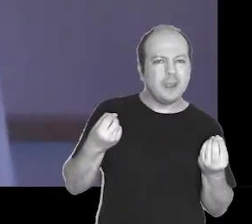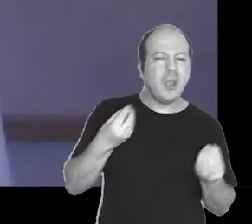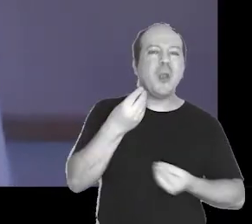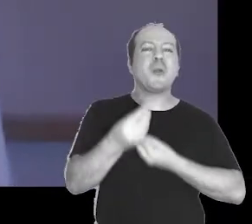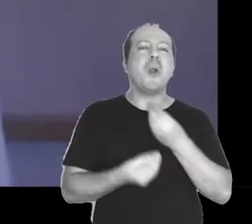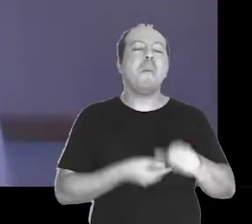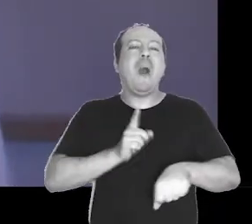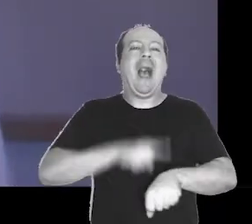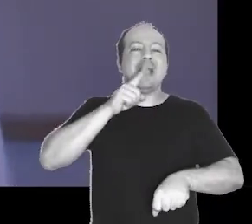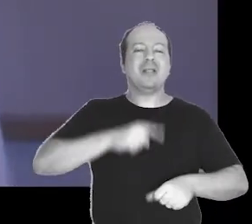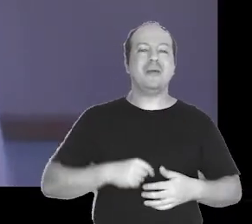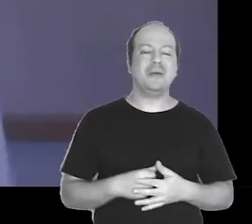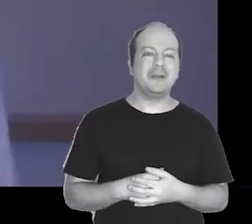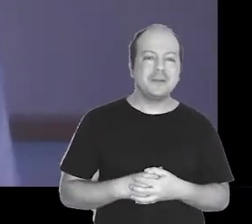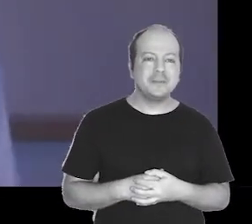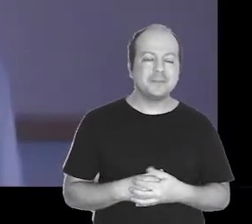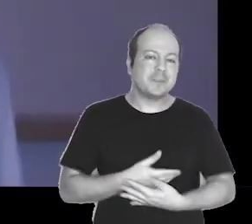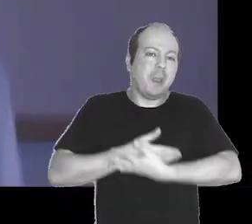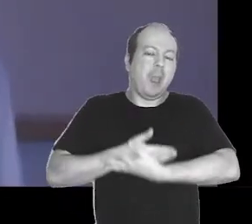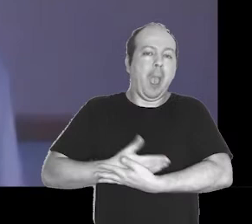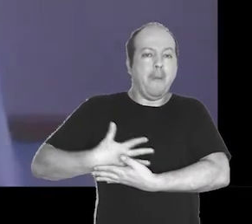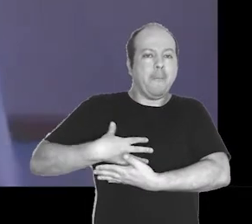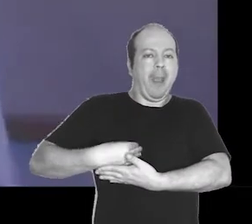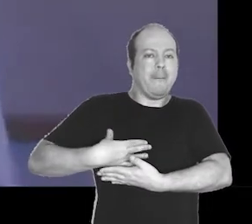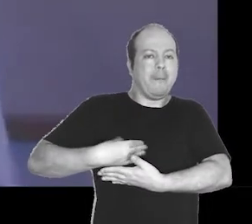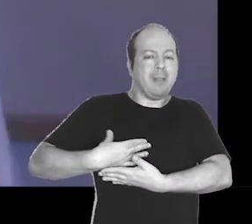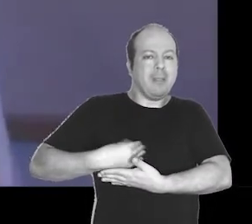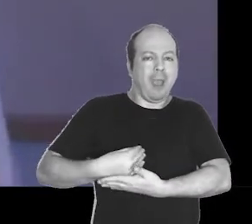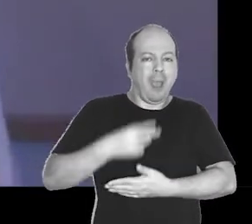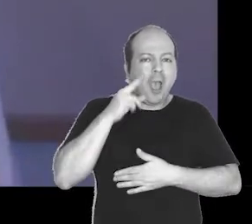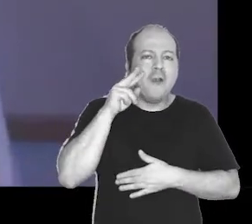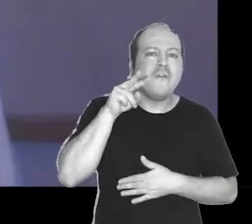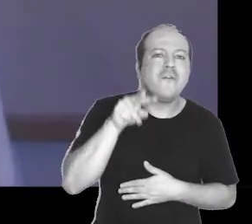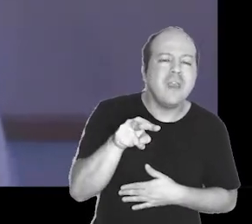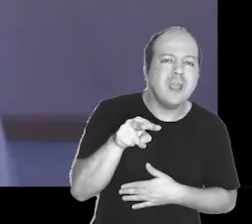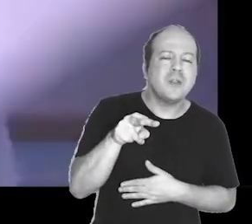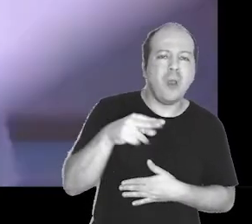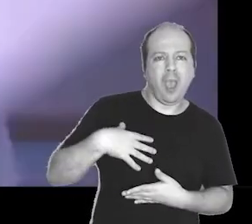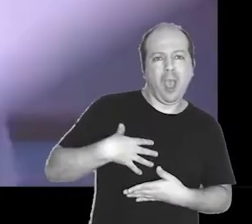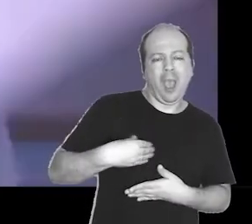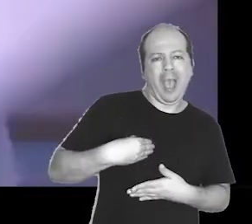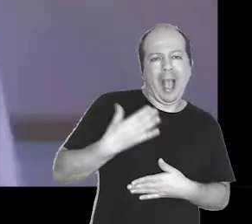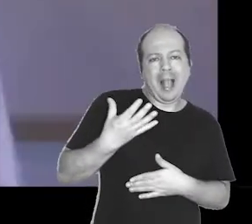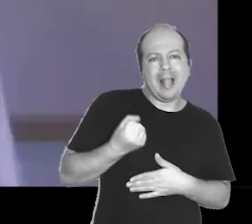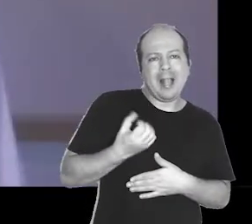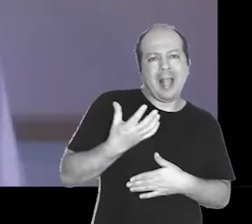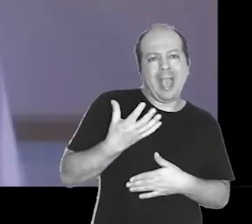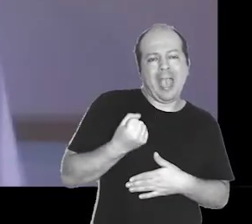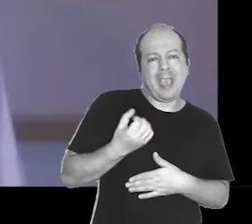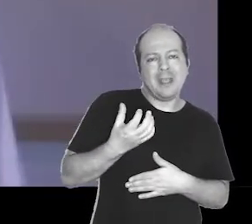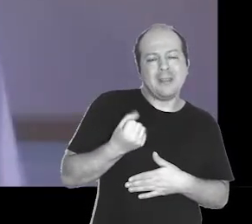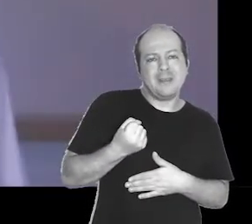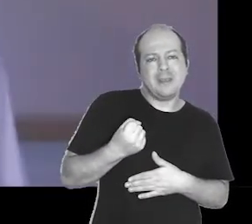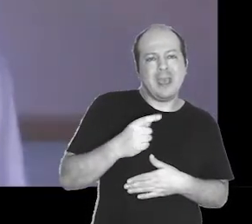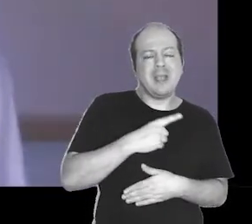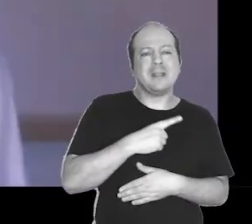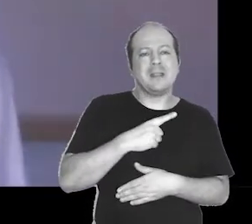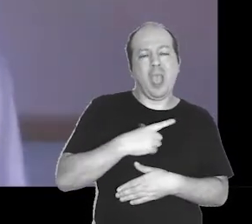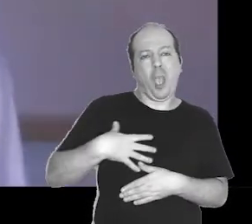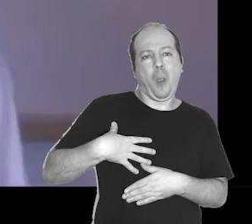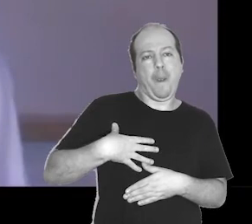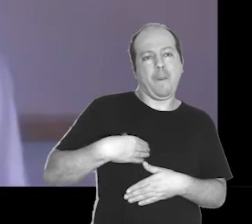ato de amamentar, teria reparado que o leite sai por vários canais